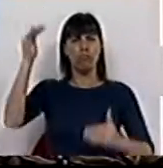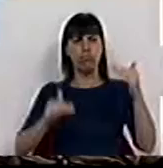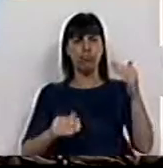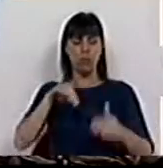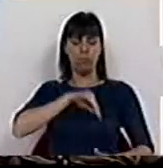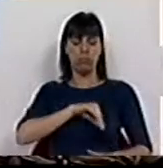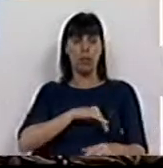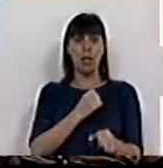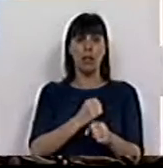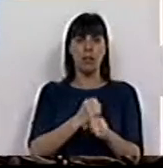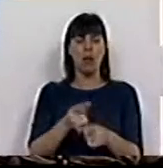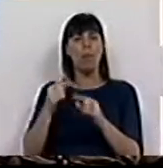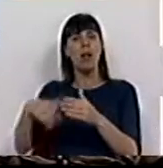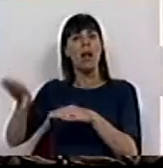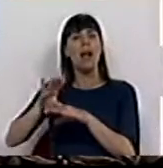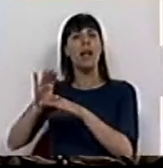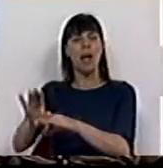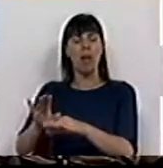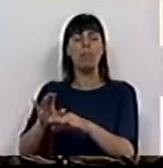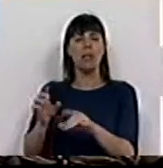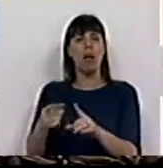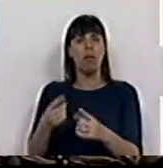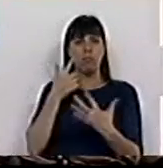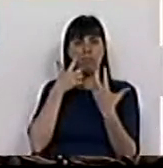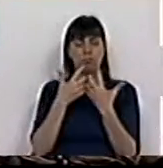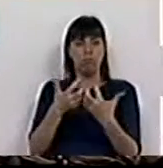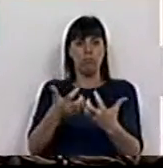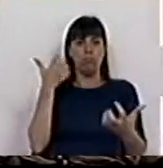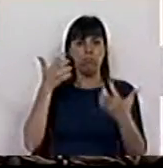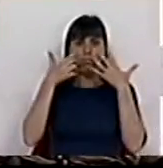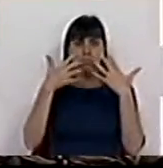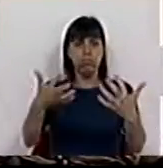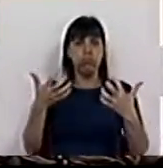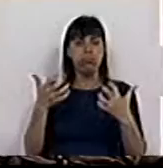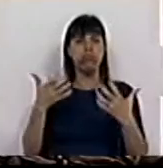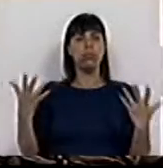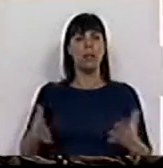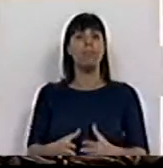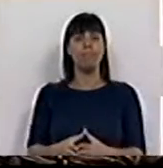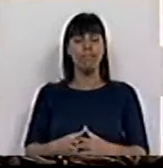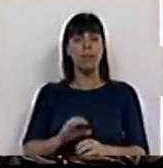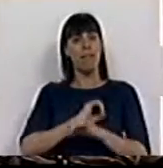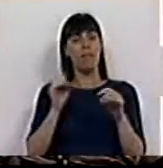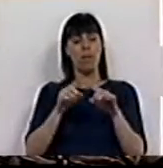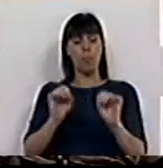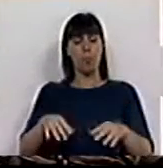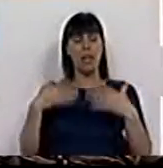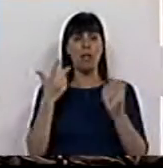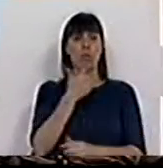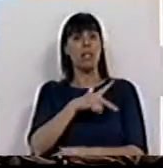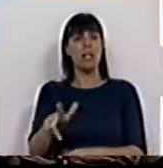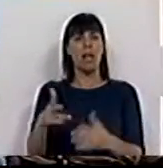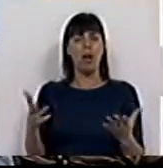entre rendimentos do trabalho e do capital não era tão grotesca. No início do